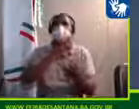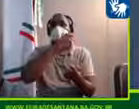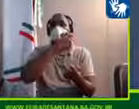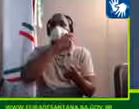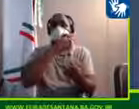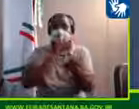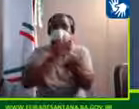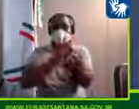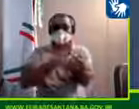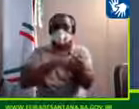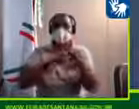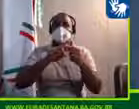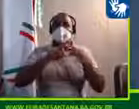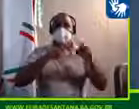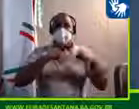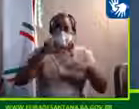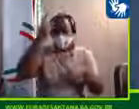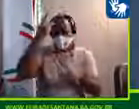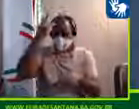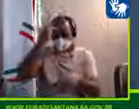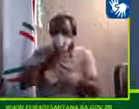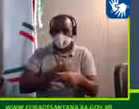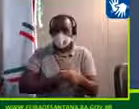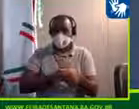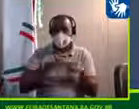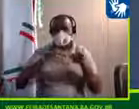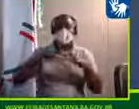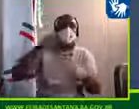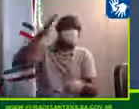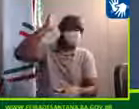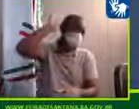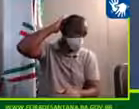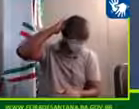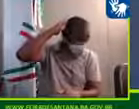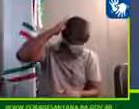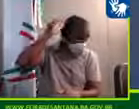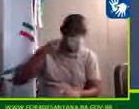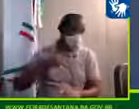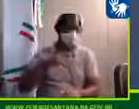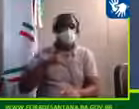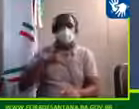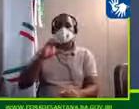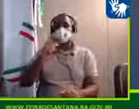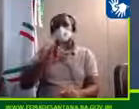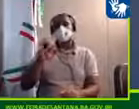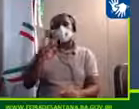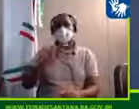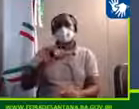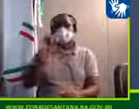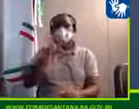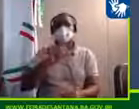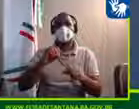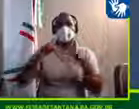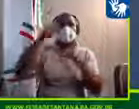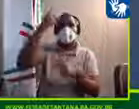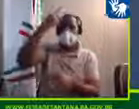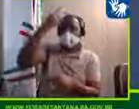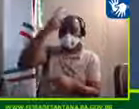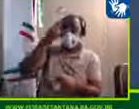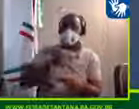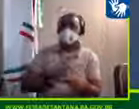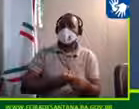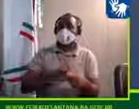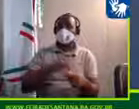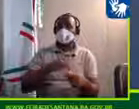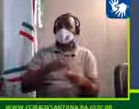que os estados selecionados, Paraná e Rio Grande do Sul, São Paulo, pelas informações que eu tenho. Mas